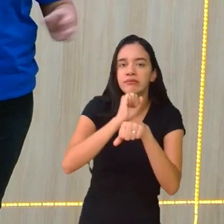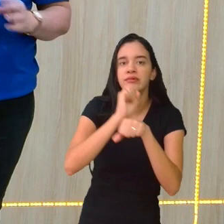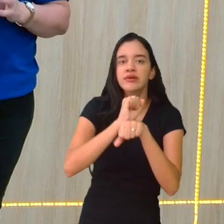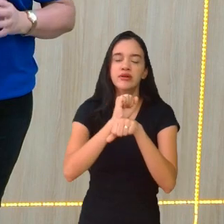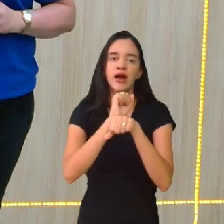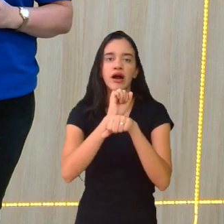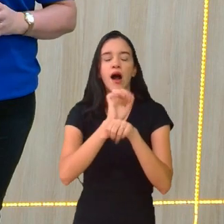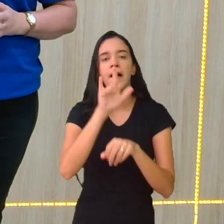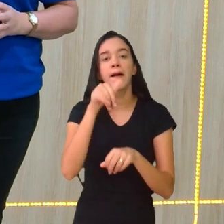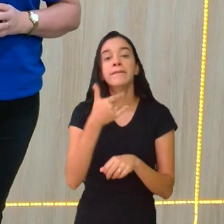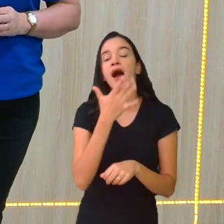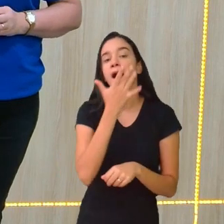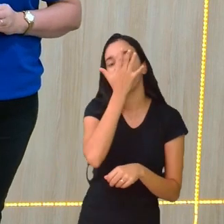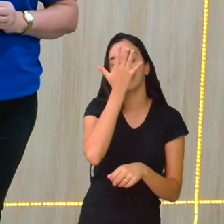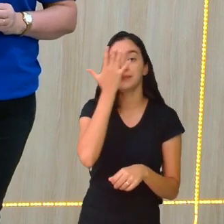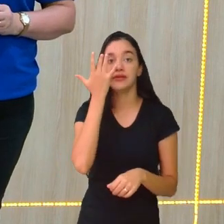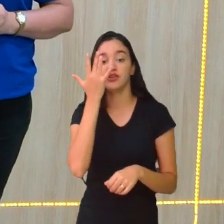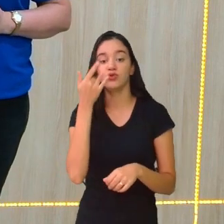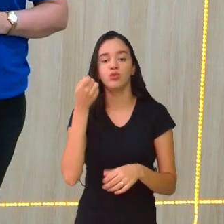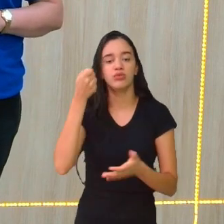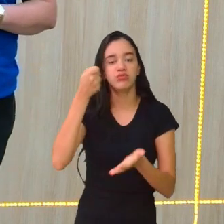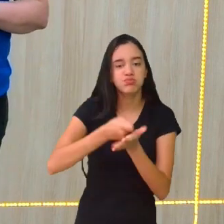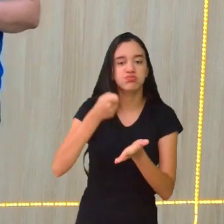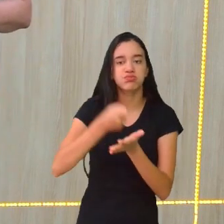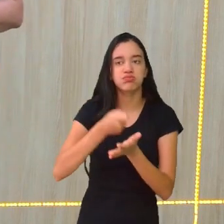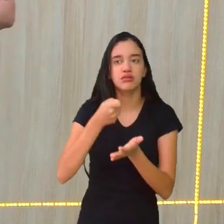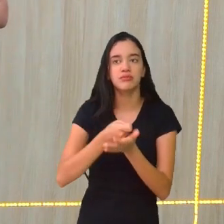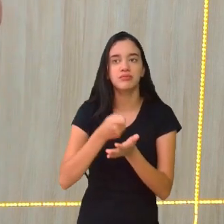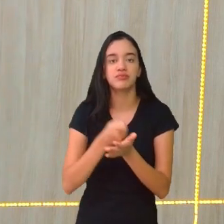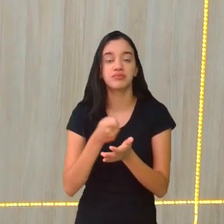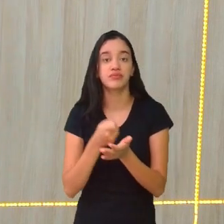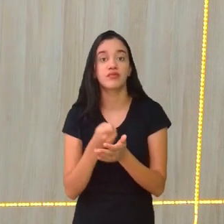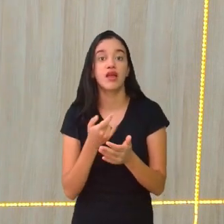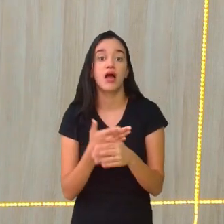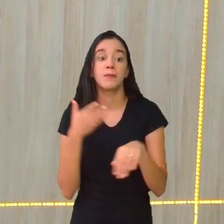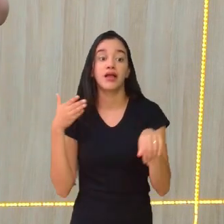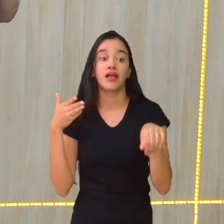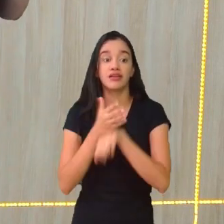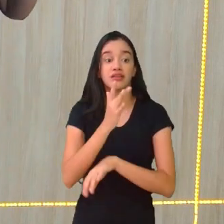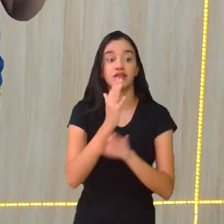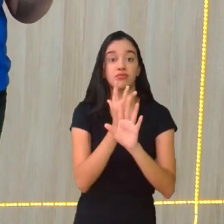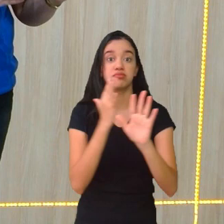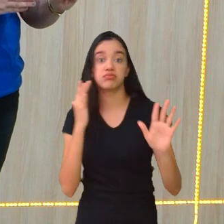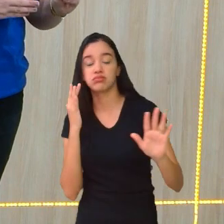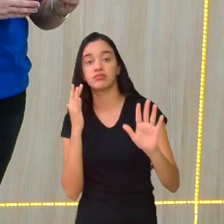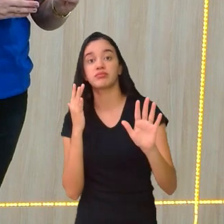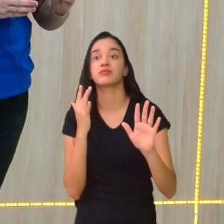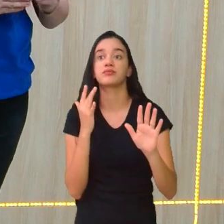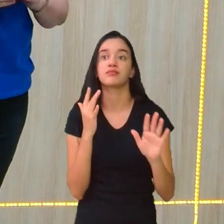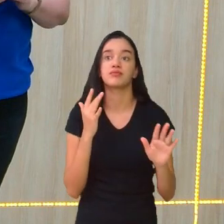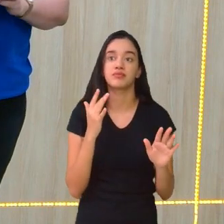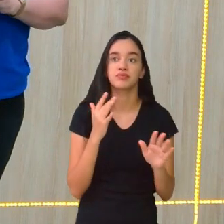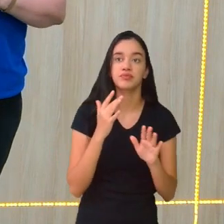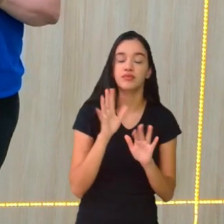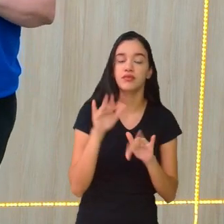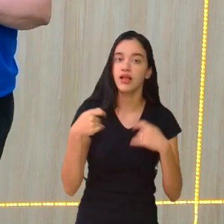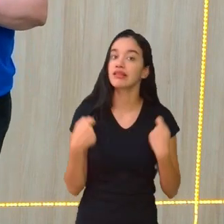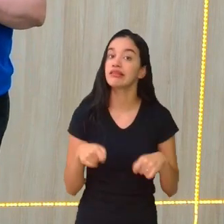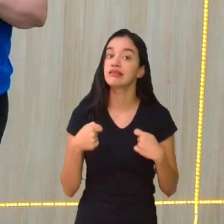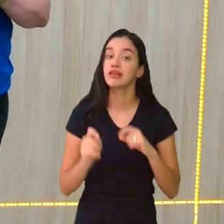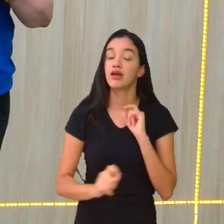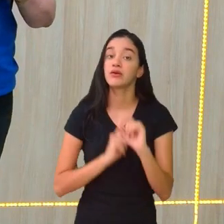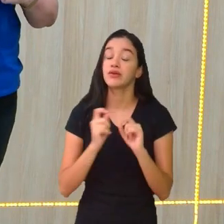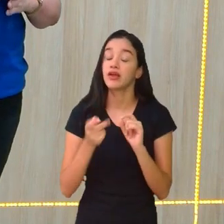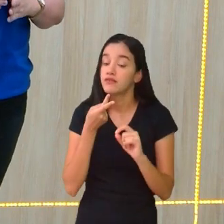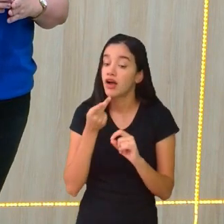favor. Aquela pessoa que está ali, né, insistindo para entrar na fila, não é? Ou passar na frente dos outros, é necessário